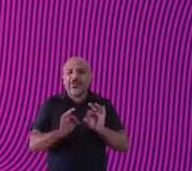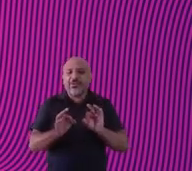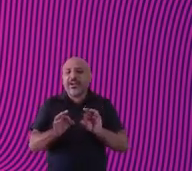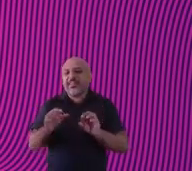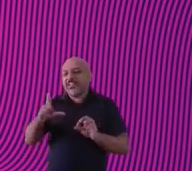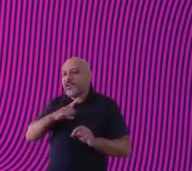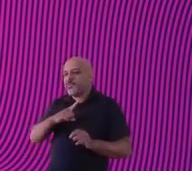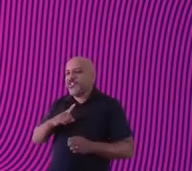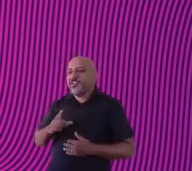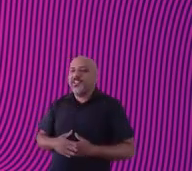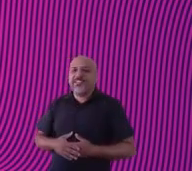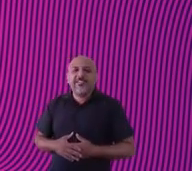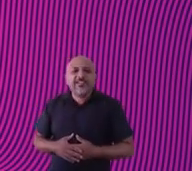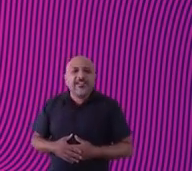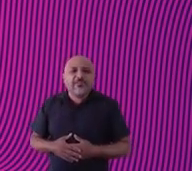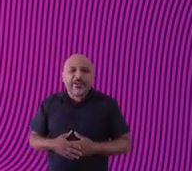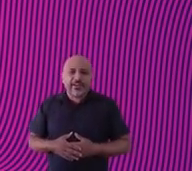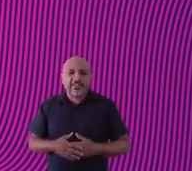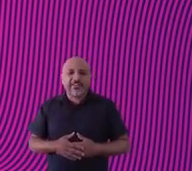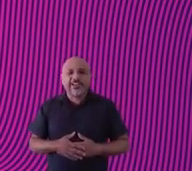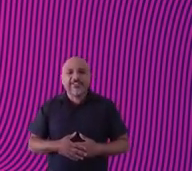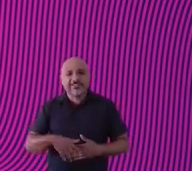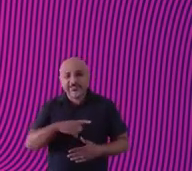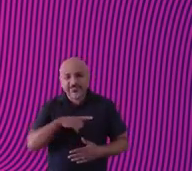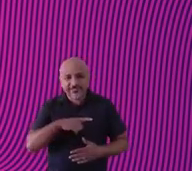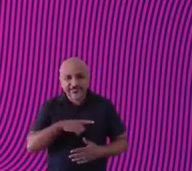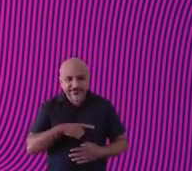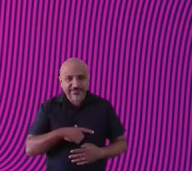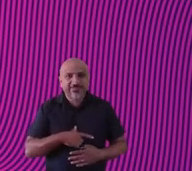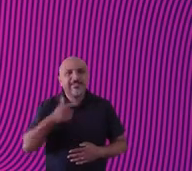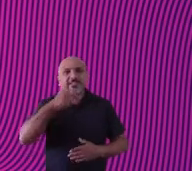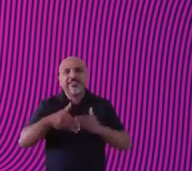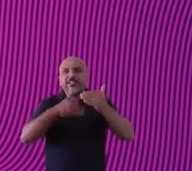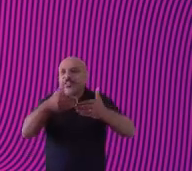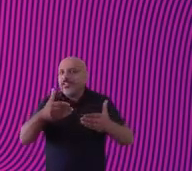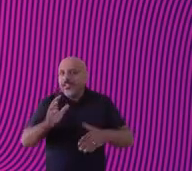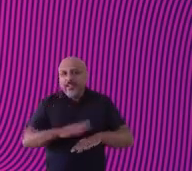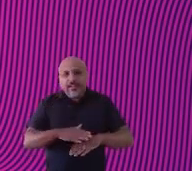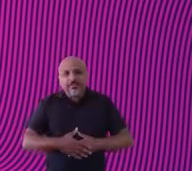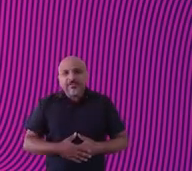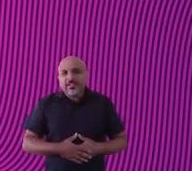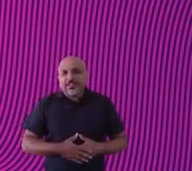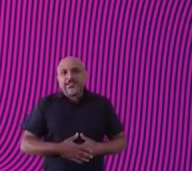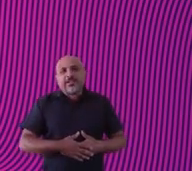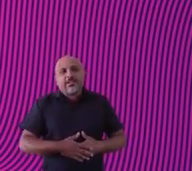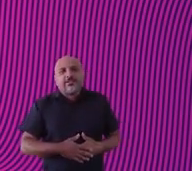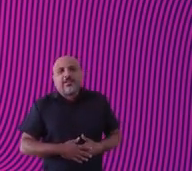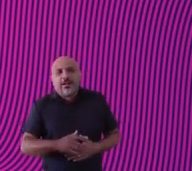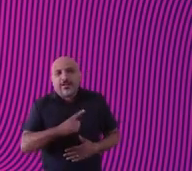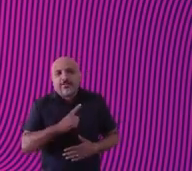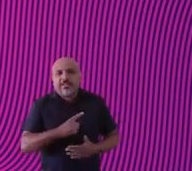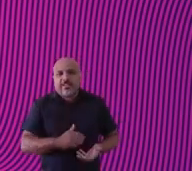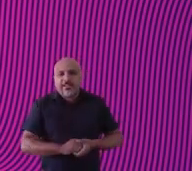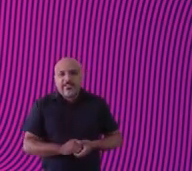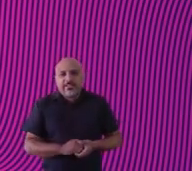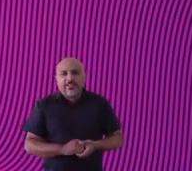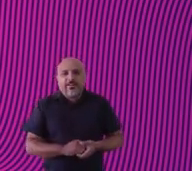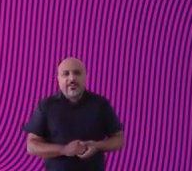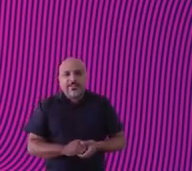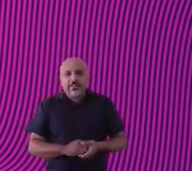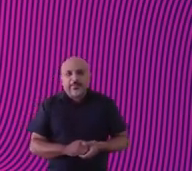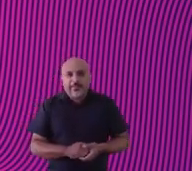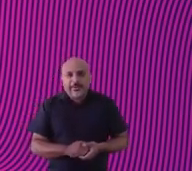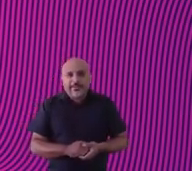mas é claro é claro que não é um esquema Vale do indo são para transplante está claro como os espanhóis mostraram no pentagrama